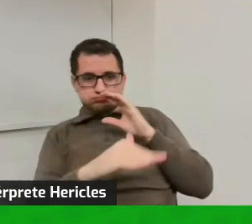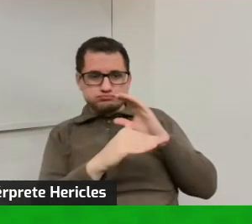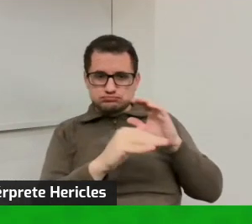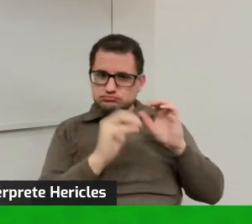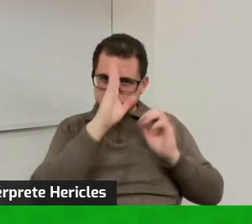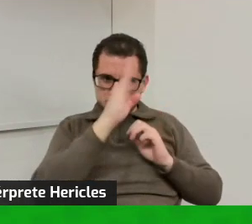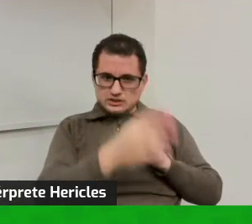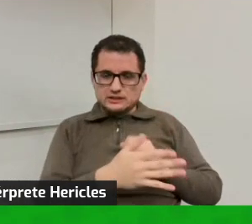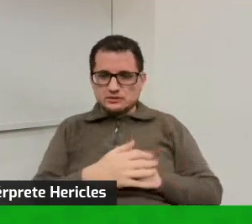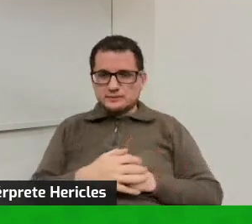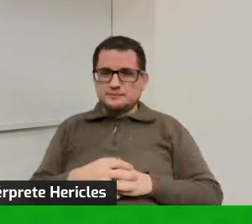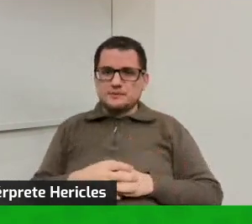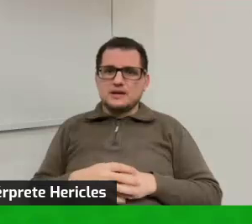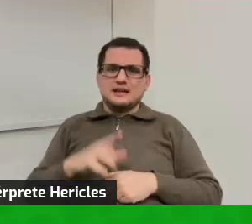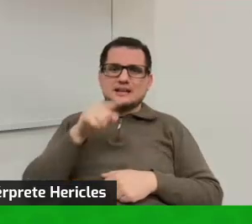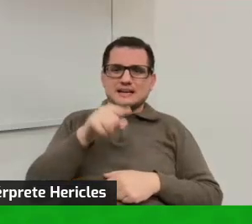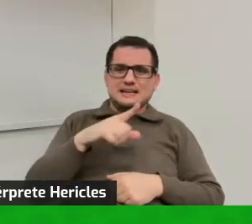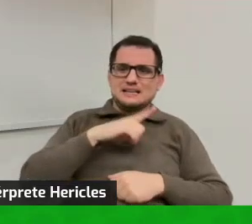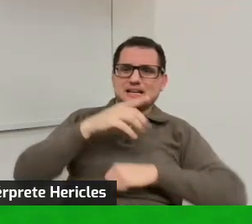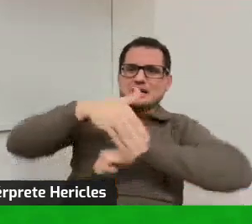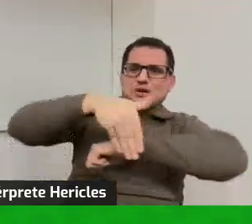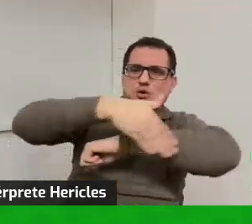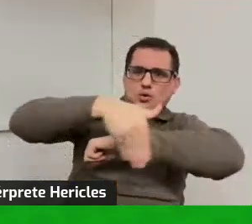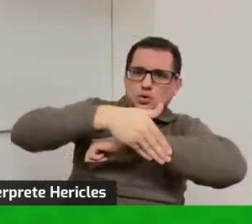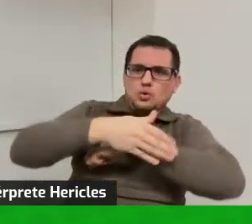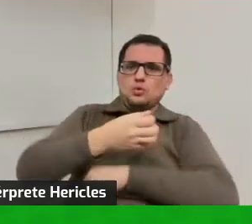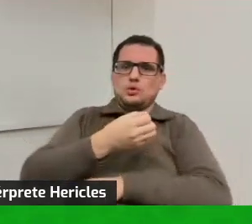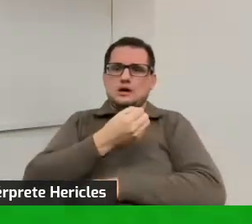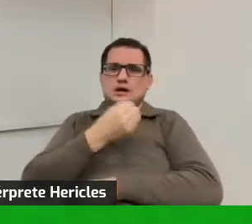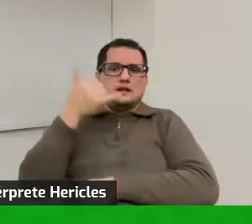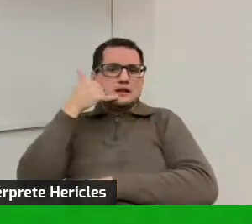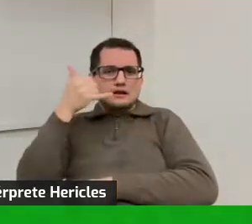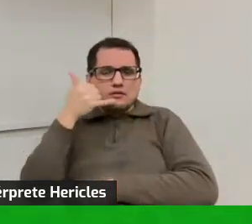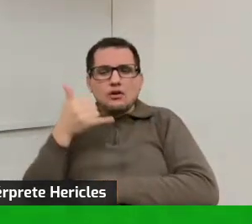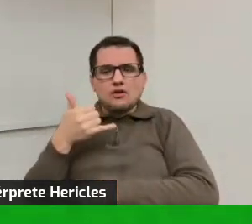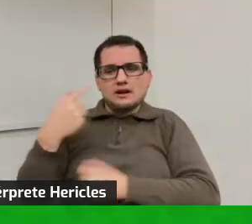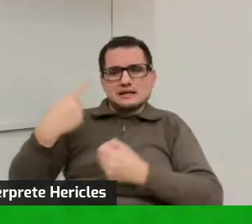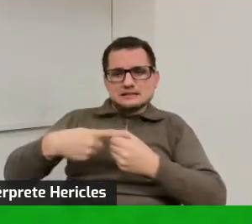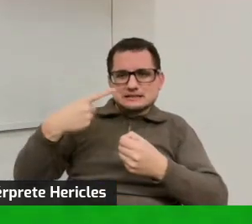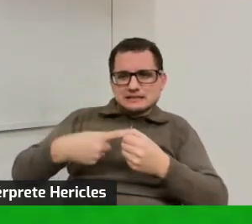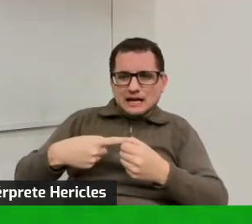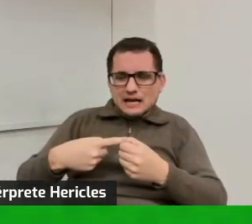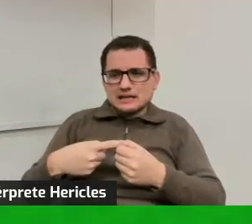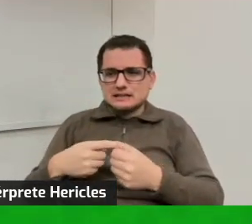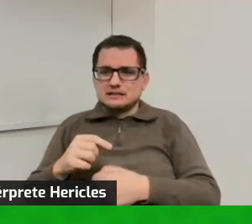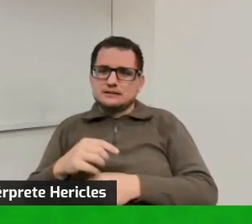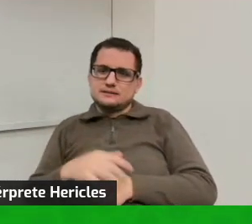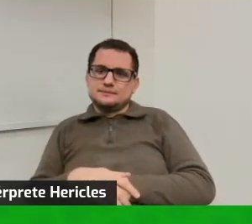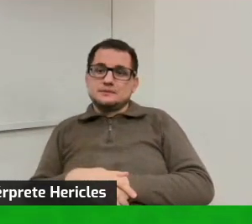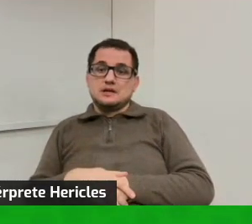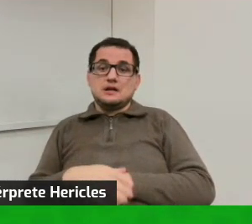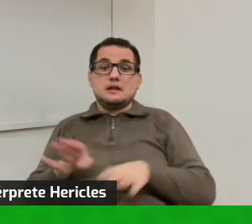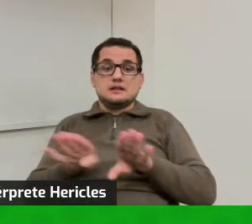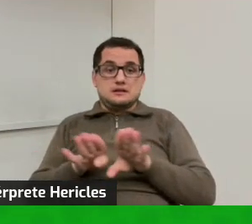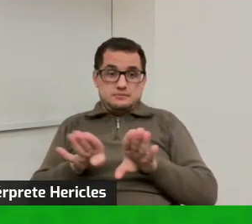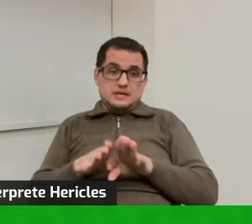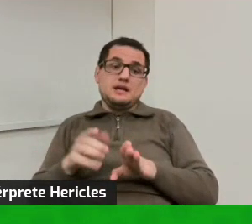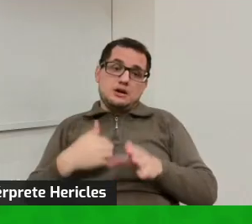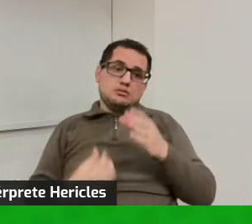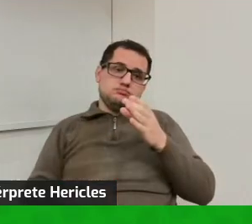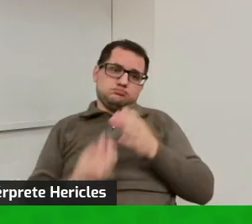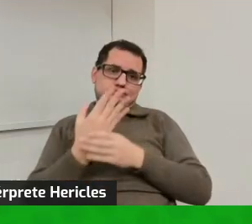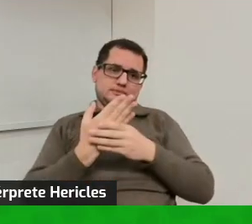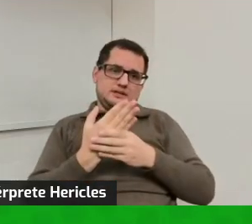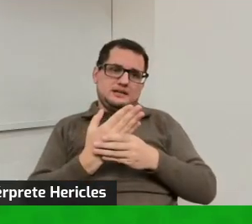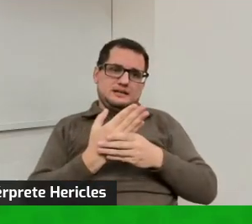e empresa. Então, ele já gerou ali para a gente uma lista com todas as informações. E eu também já gerei um texto, para a gente não precisar